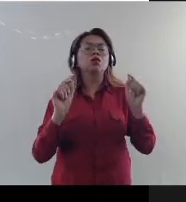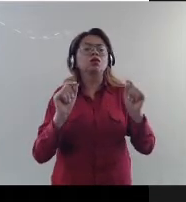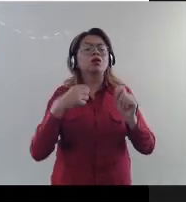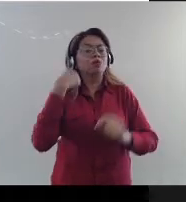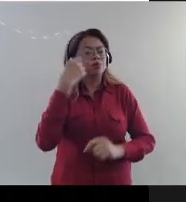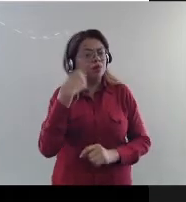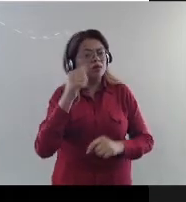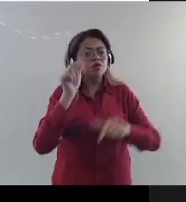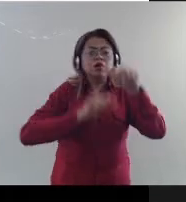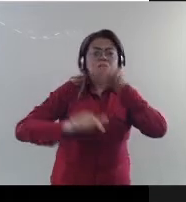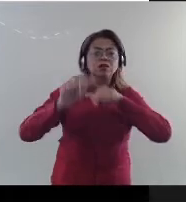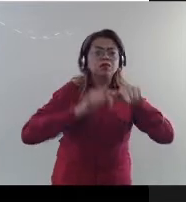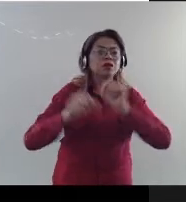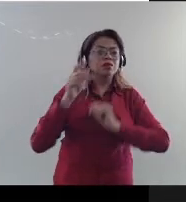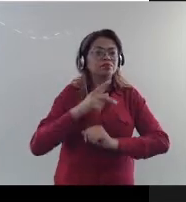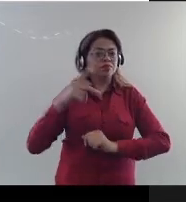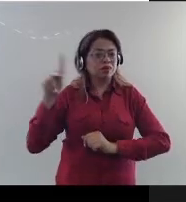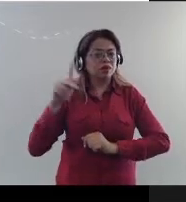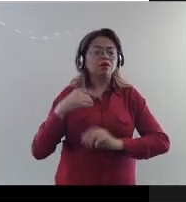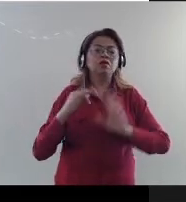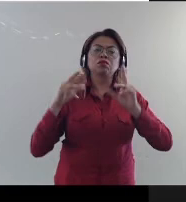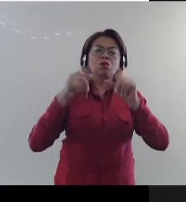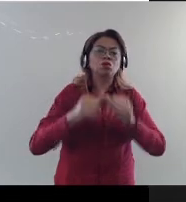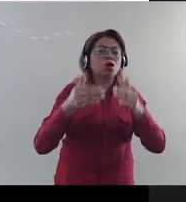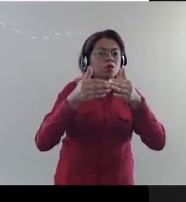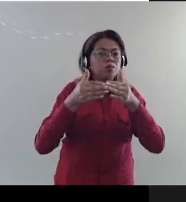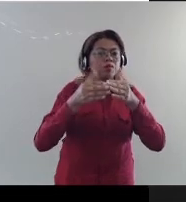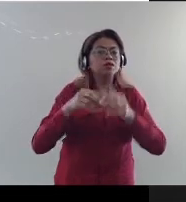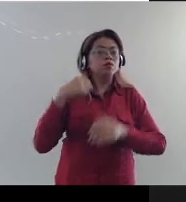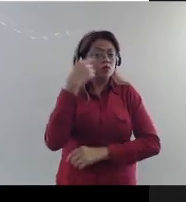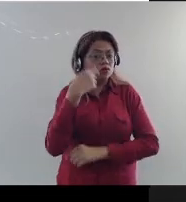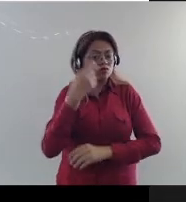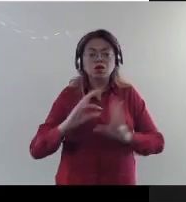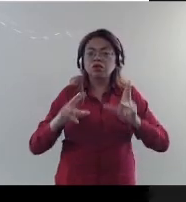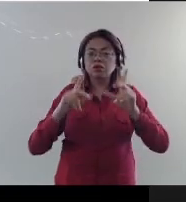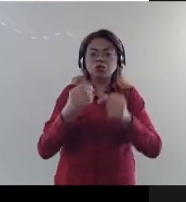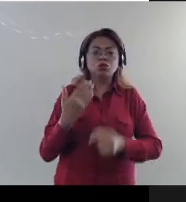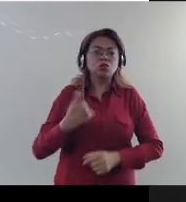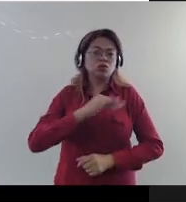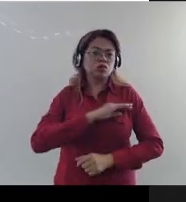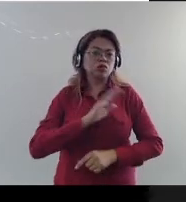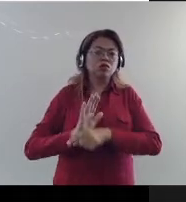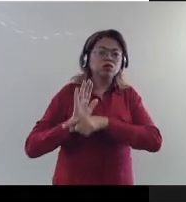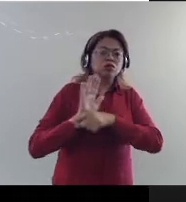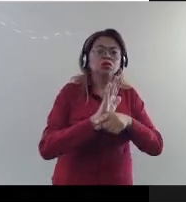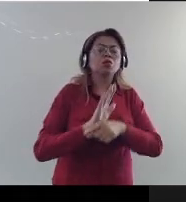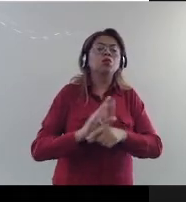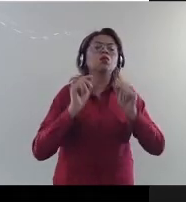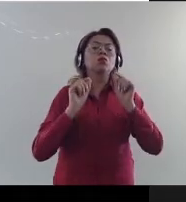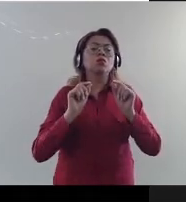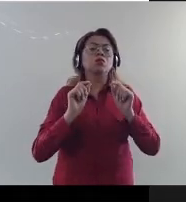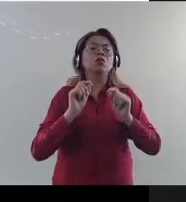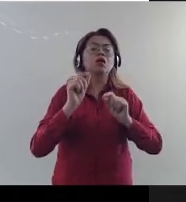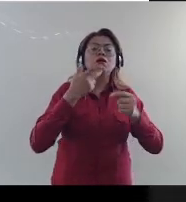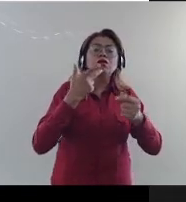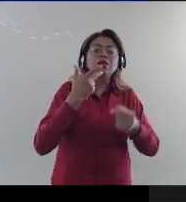o trabalho é dele, o atendimento é dele, a petição é dele, né? O que a gente tem ajudado é justamente a servir de ponte entre os dois